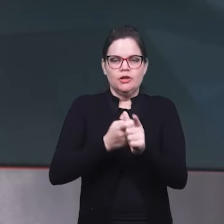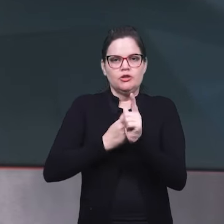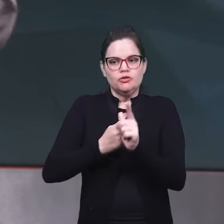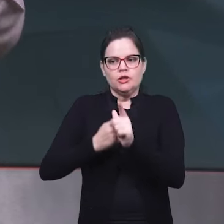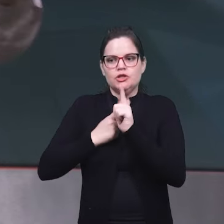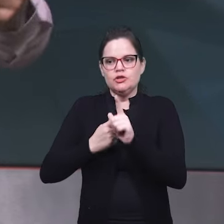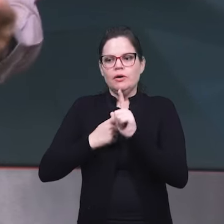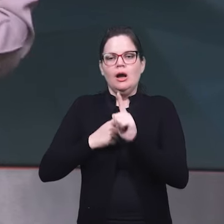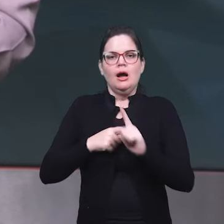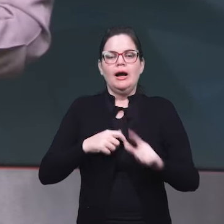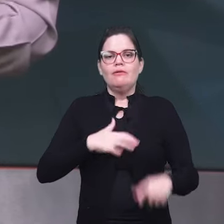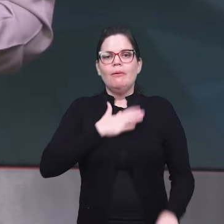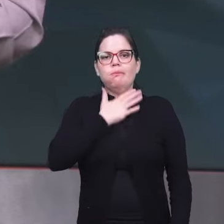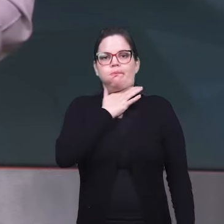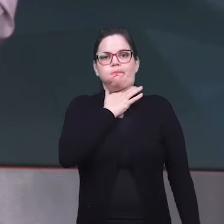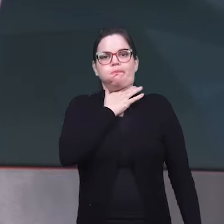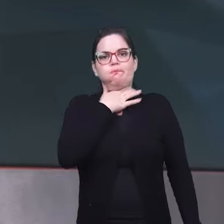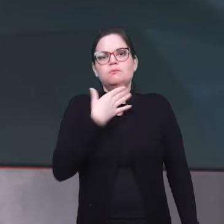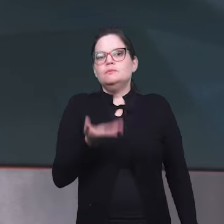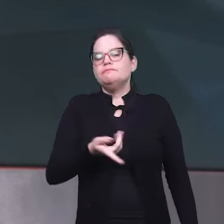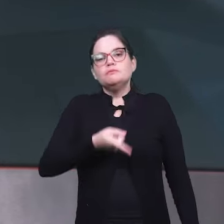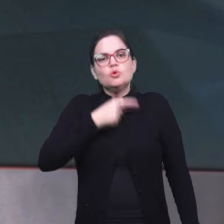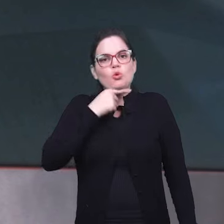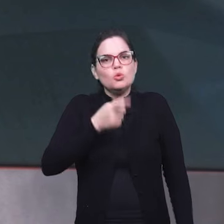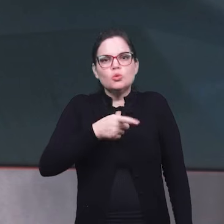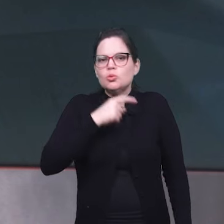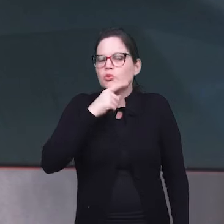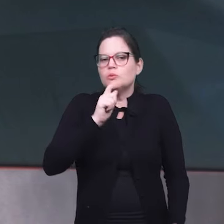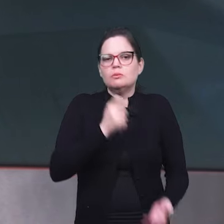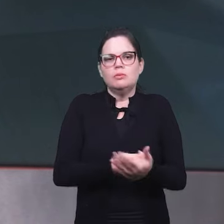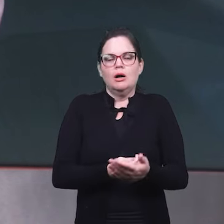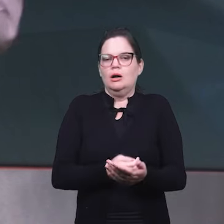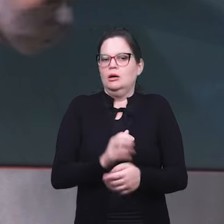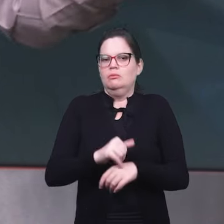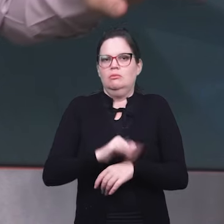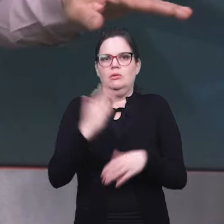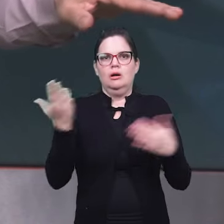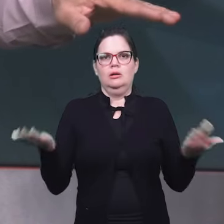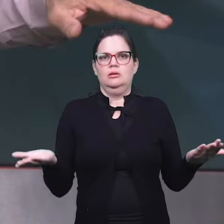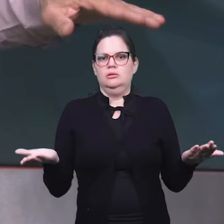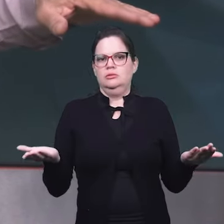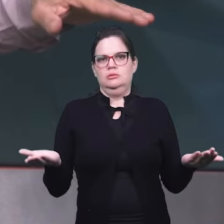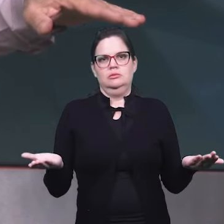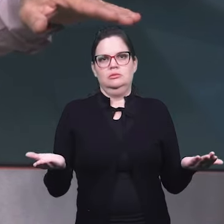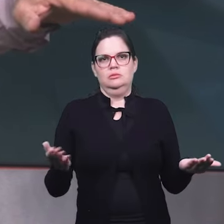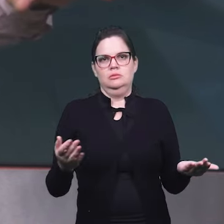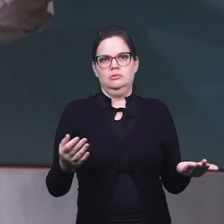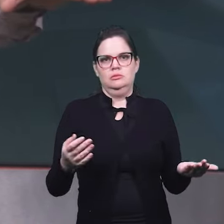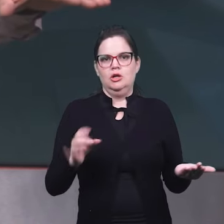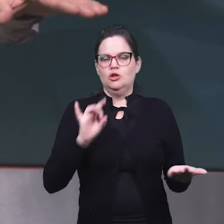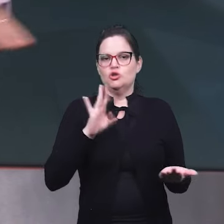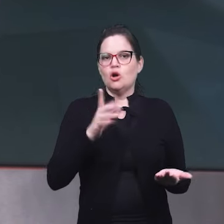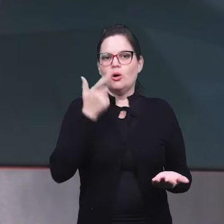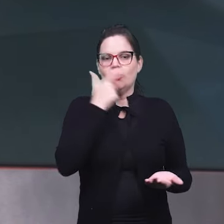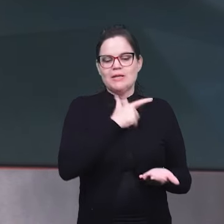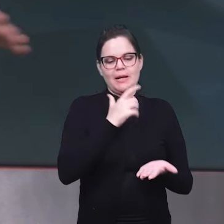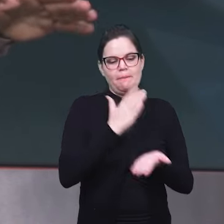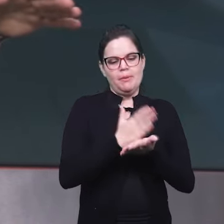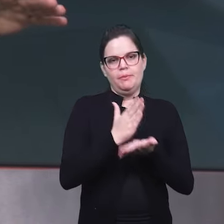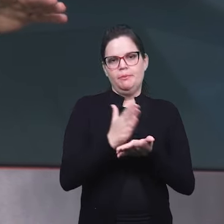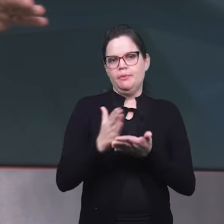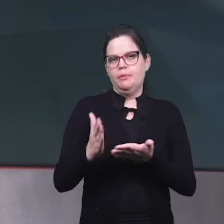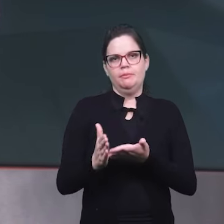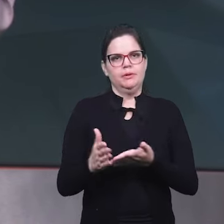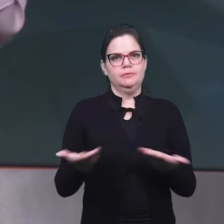E assim vai sucessivamente, até você chegar num ponto que seu cartão de crédito só vai ser financeiro, não serve